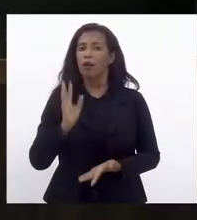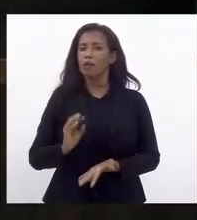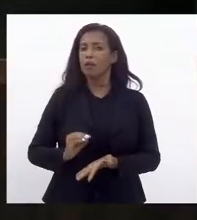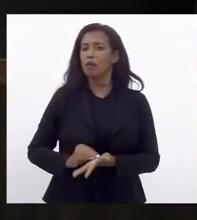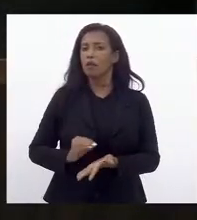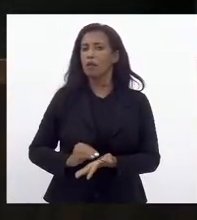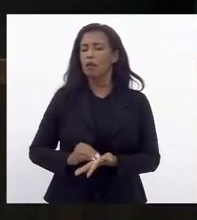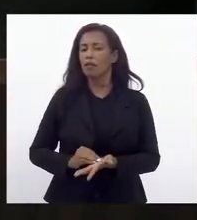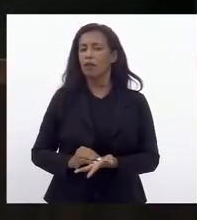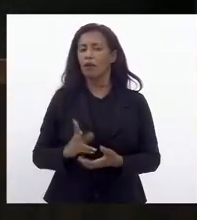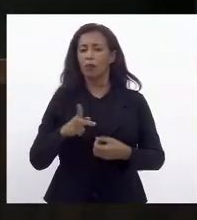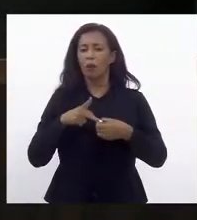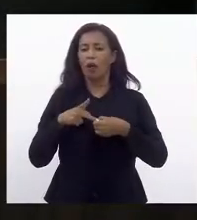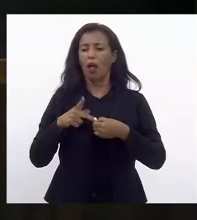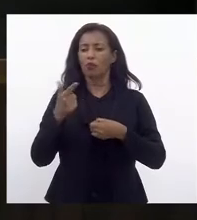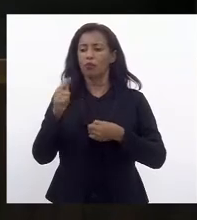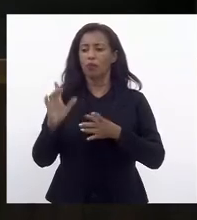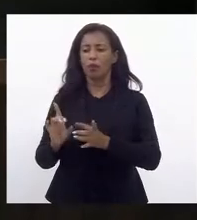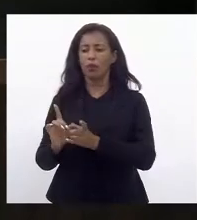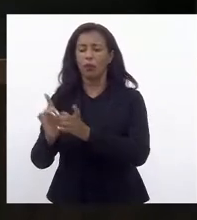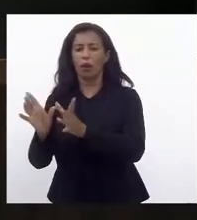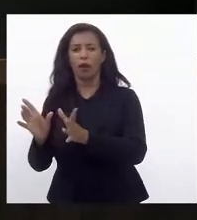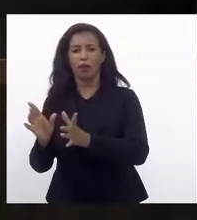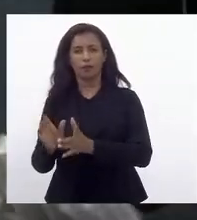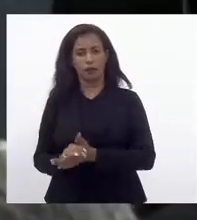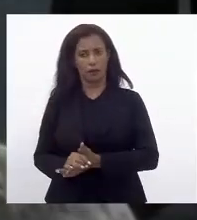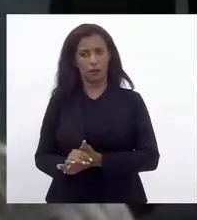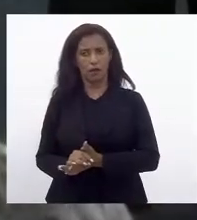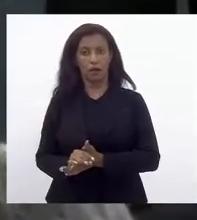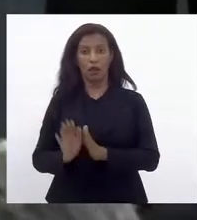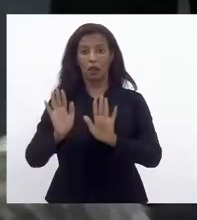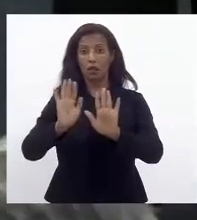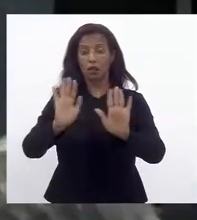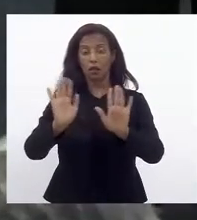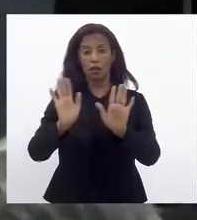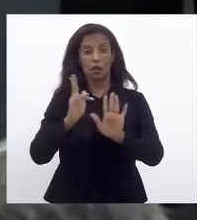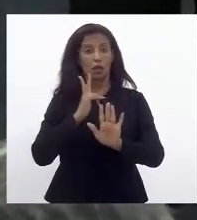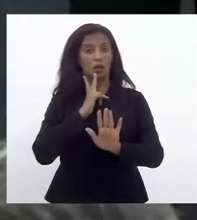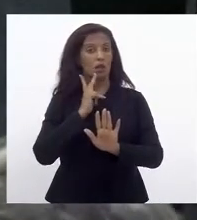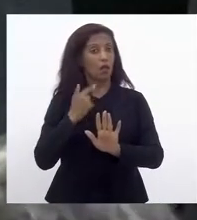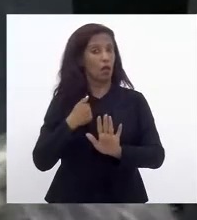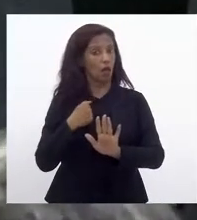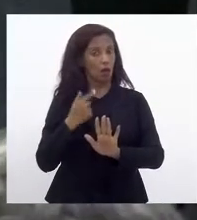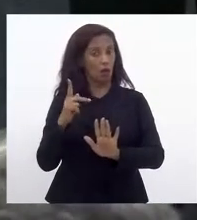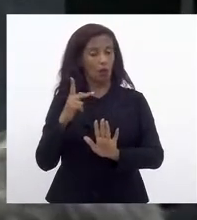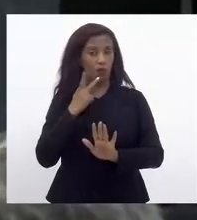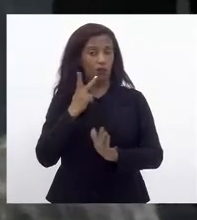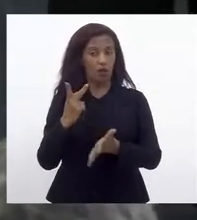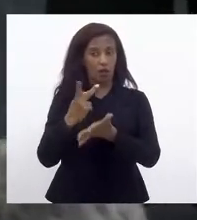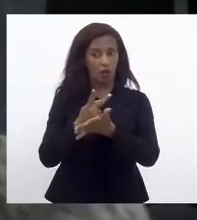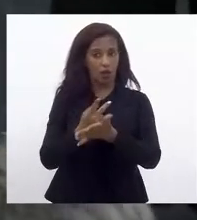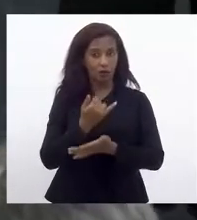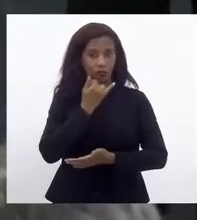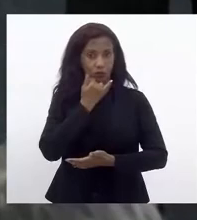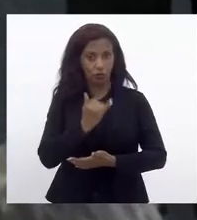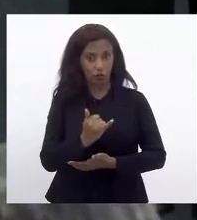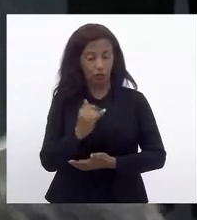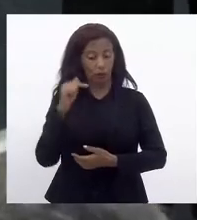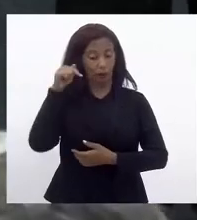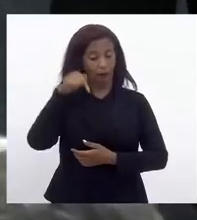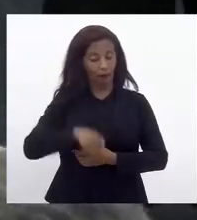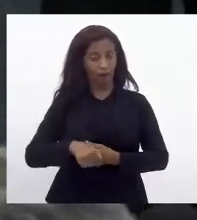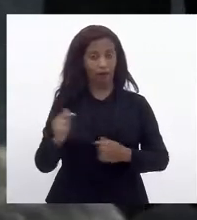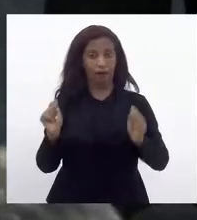a procuradoria, não tem democracia. Falta não, a procuradoria. Não, senhor presidente, se eu não coloquei bem, desculpa. Não, não, não. Aqui,